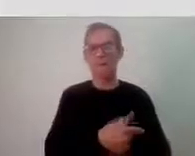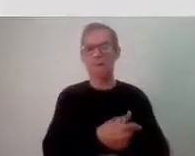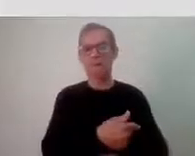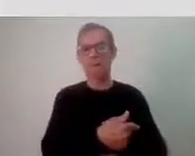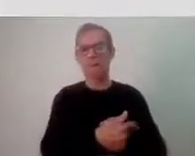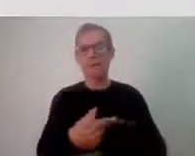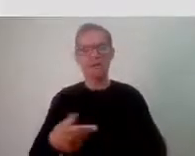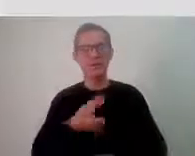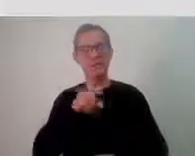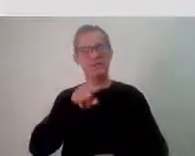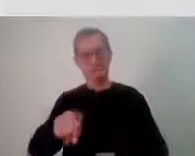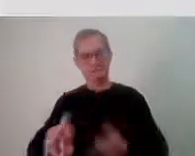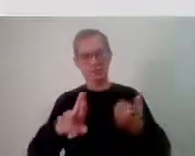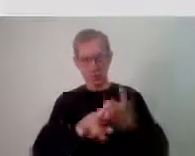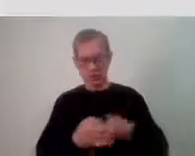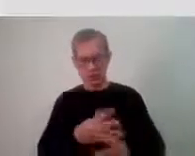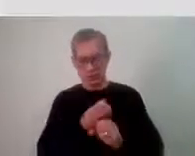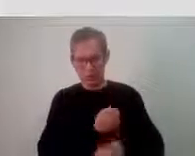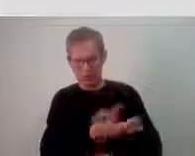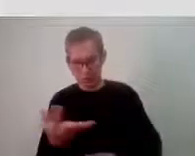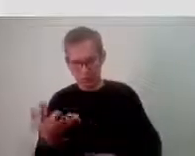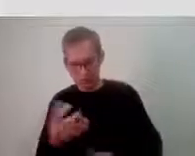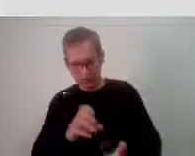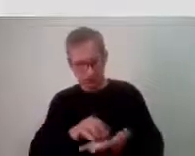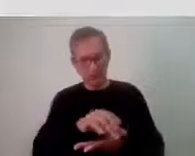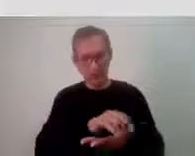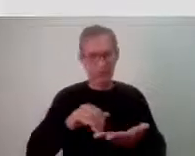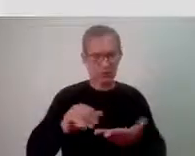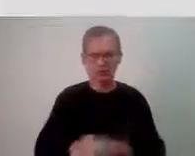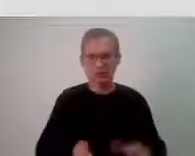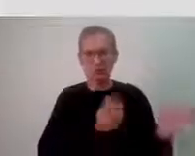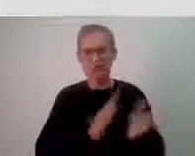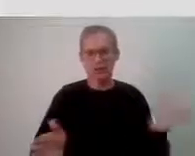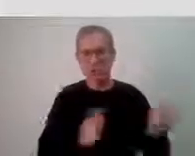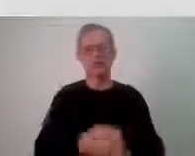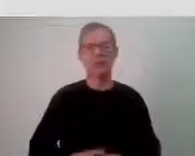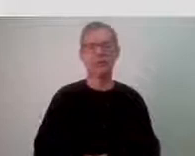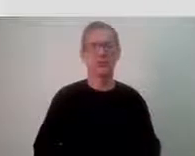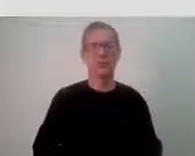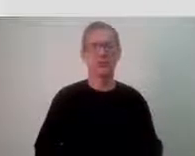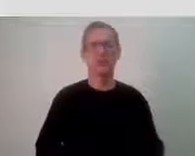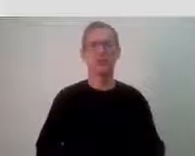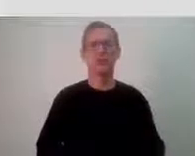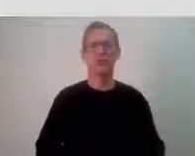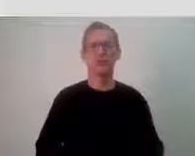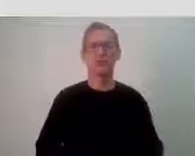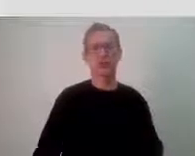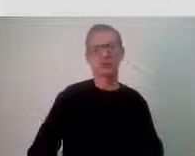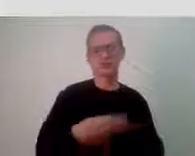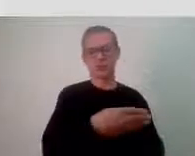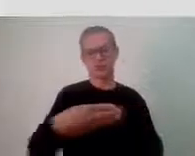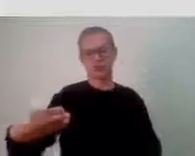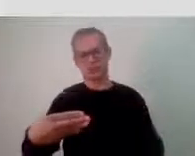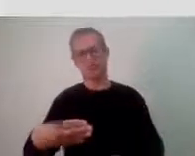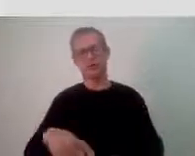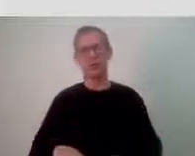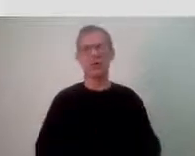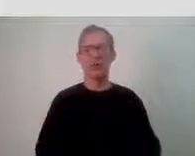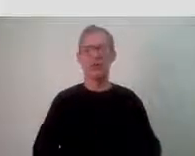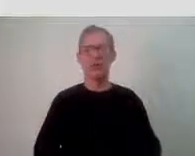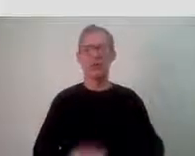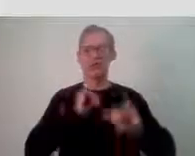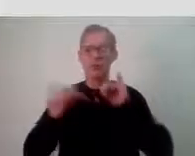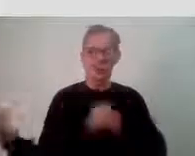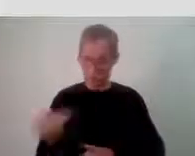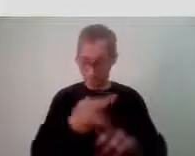unidades, calcule a quantidade de calculadoras produzidas na quarta semana. Pontos importantes